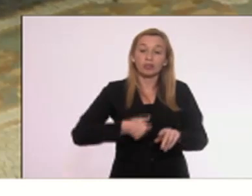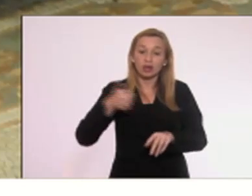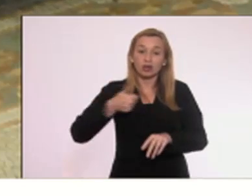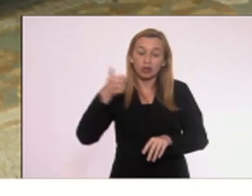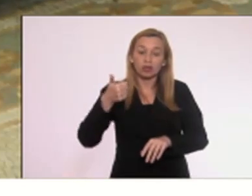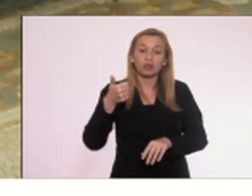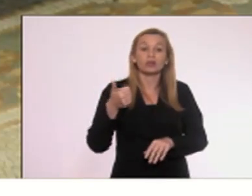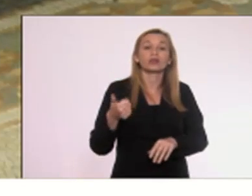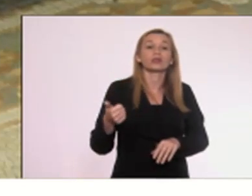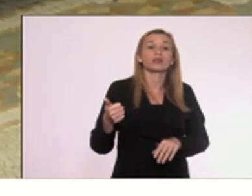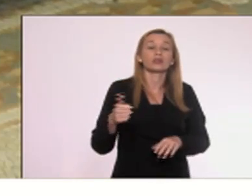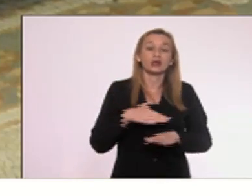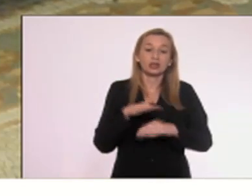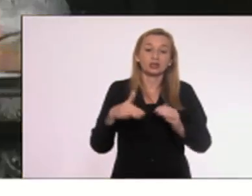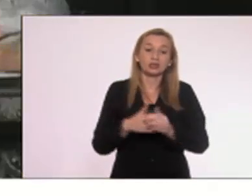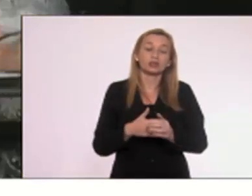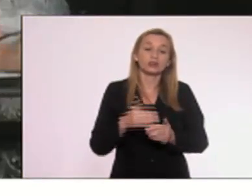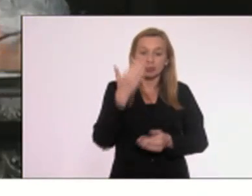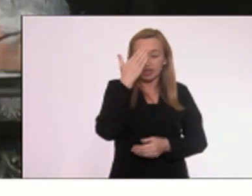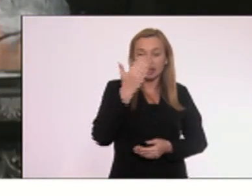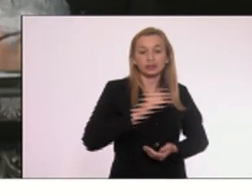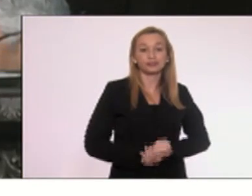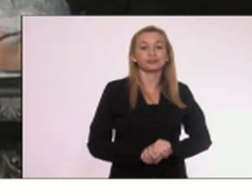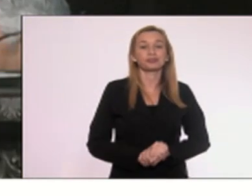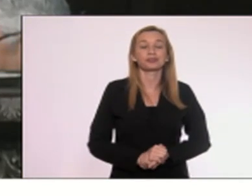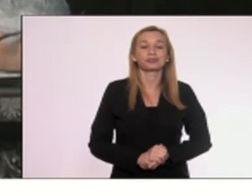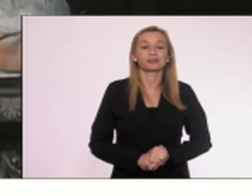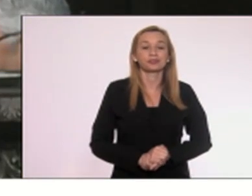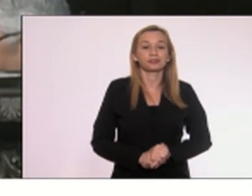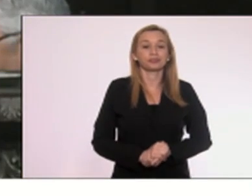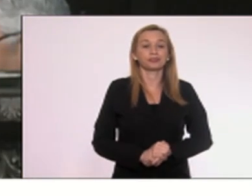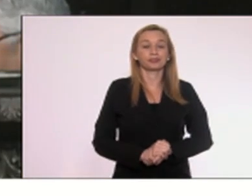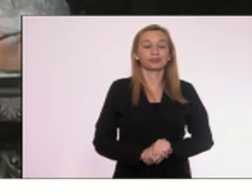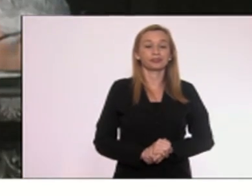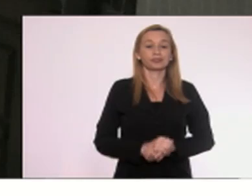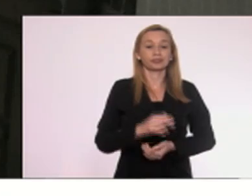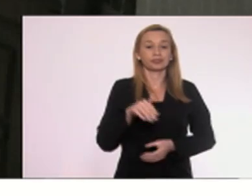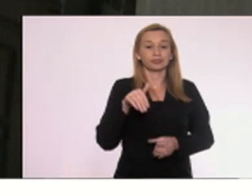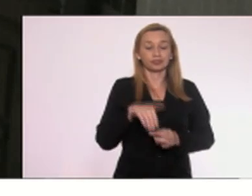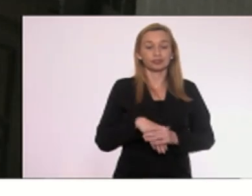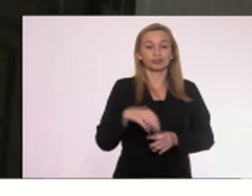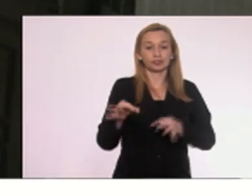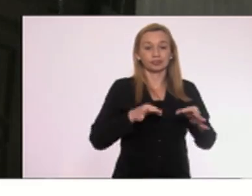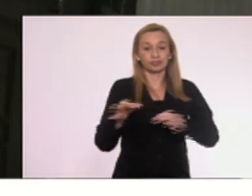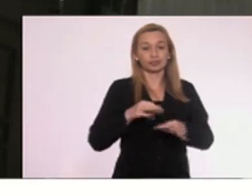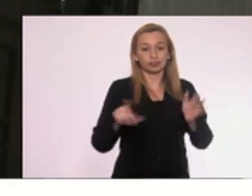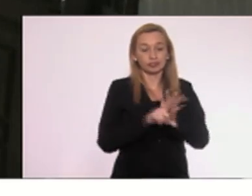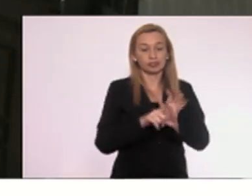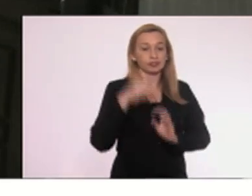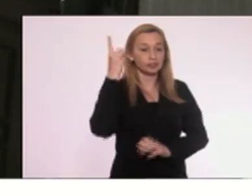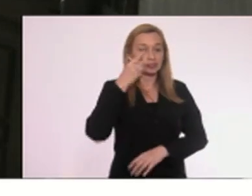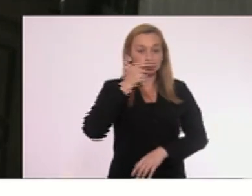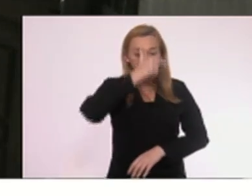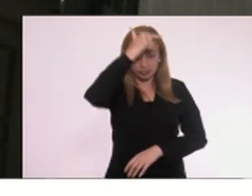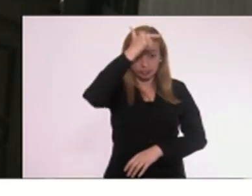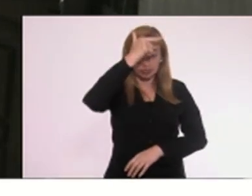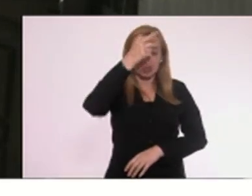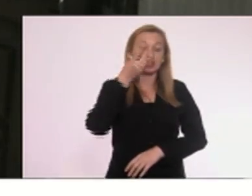obrigada, deputada. Questão de ordem, deputado Daniel de Liberão. Declaração de voto do projeto de lei da deputada Lucinha,